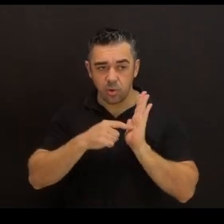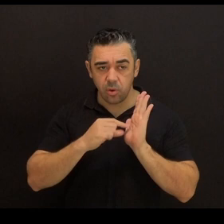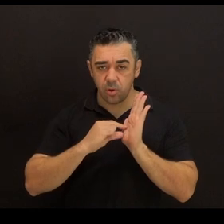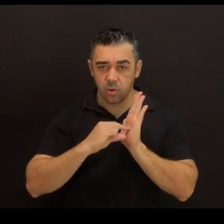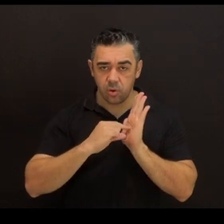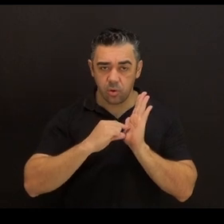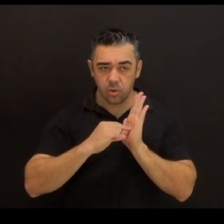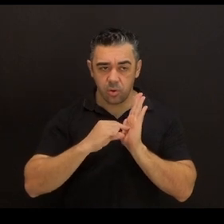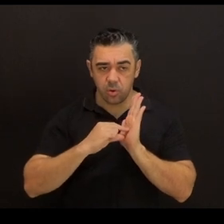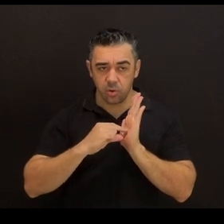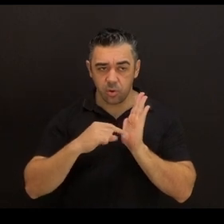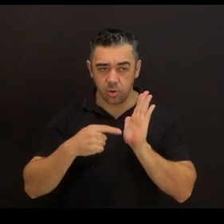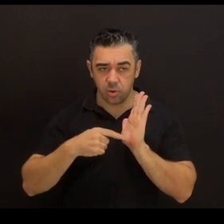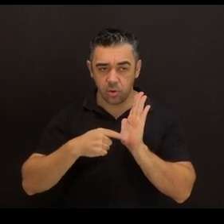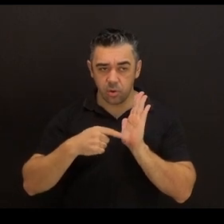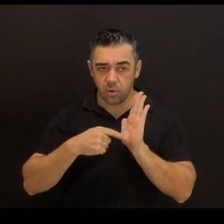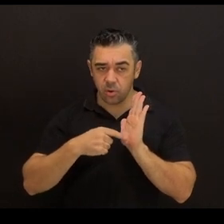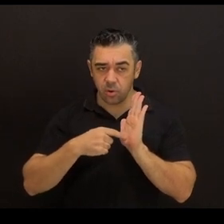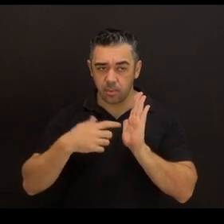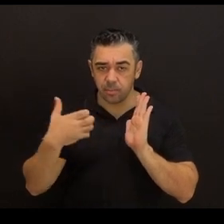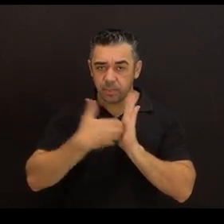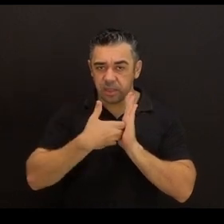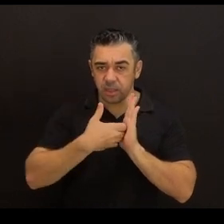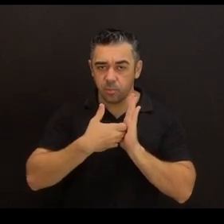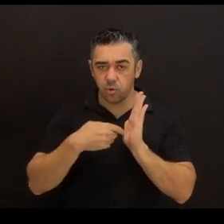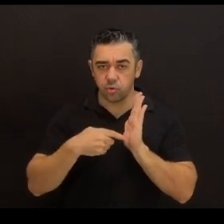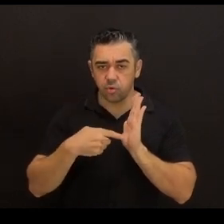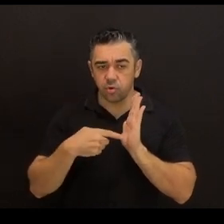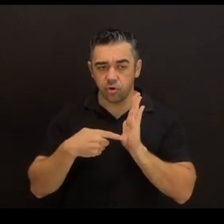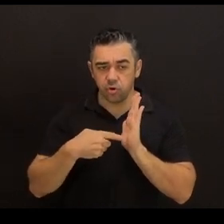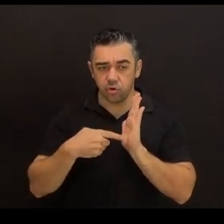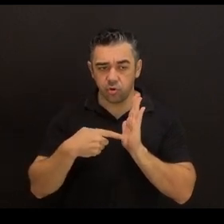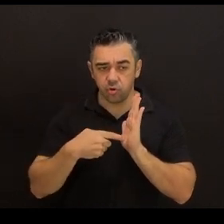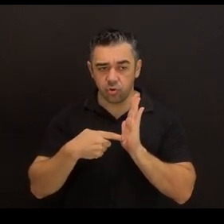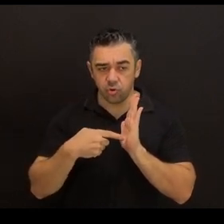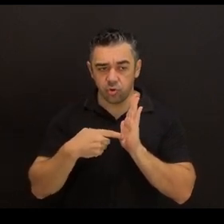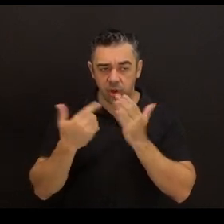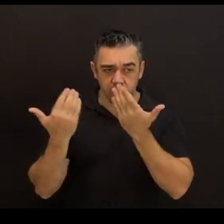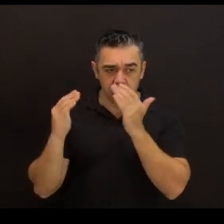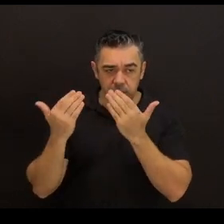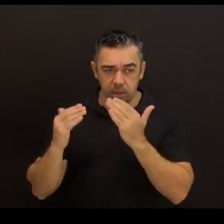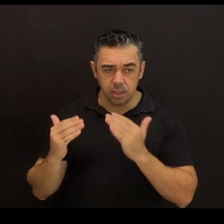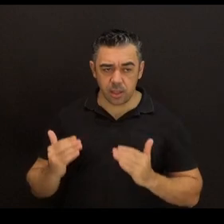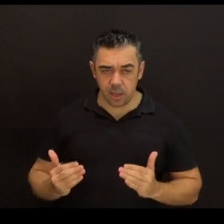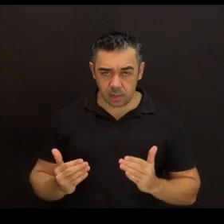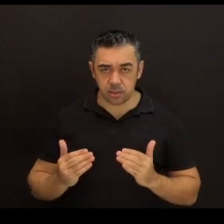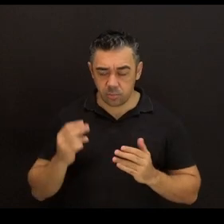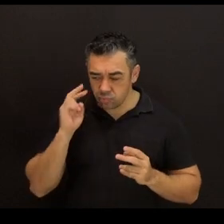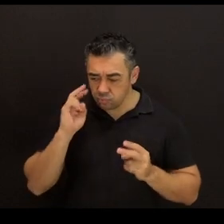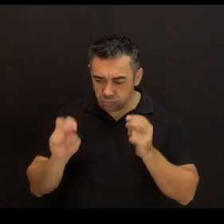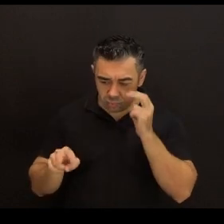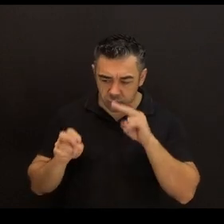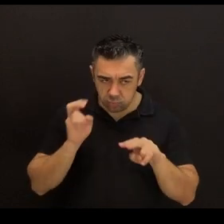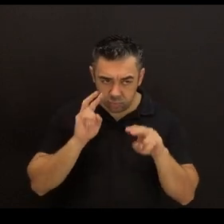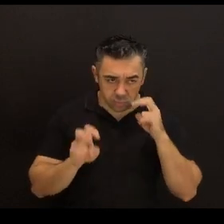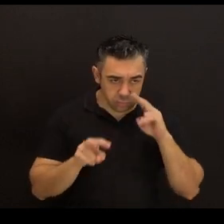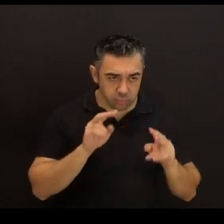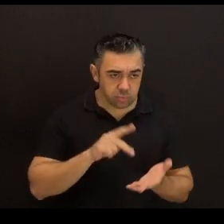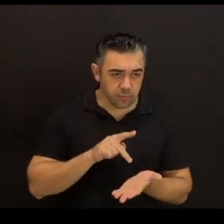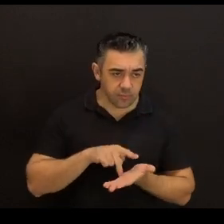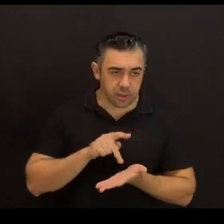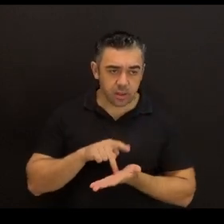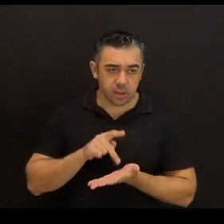eu quero dizer senhores que tinha muita coisa e a gente conseguiu analisar uma parte dessas coisas porque realmente